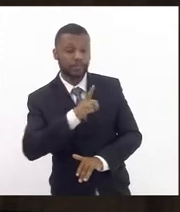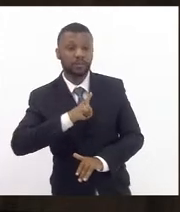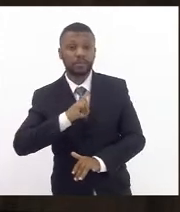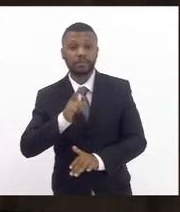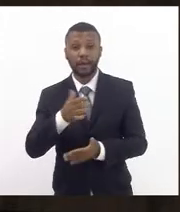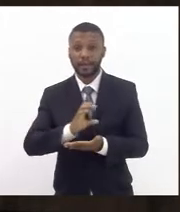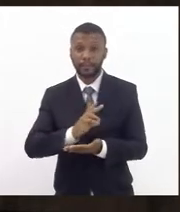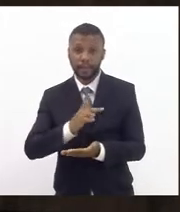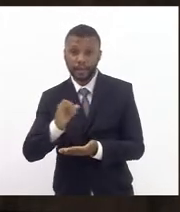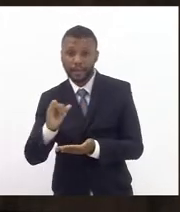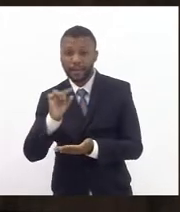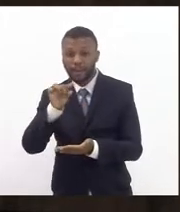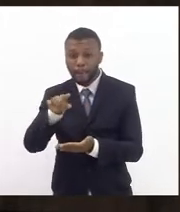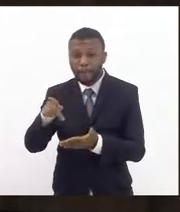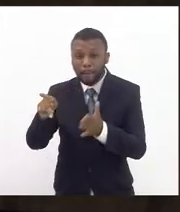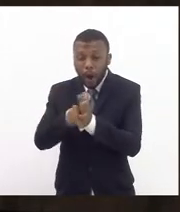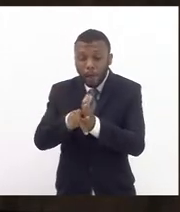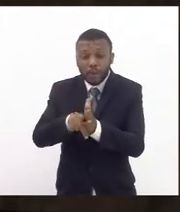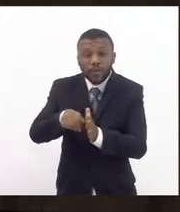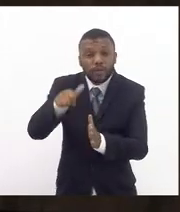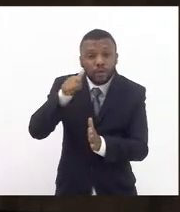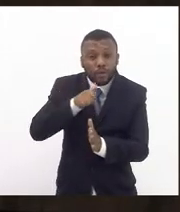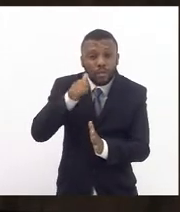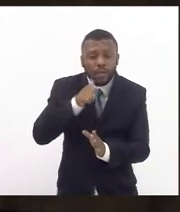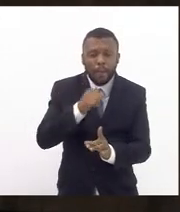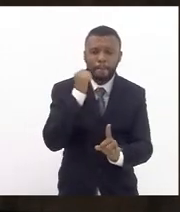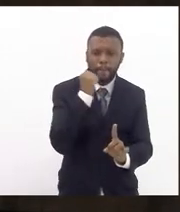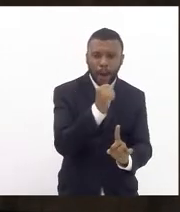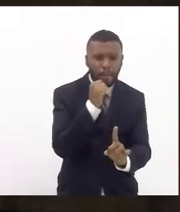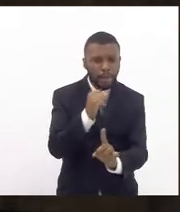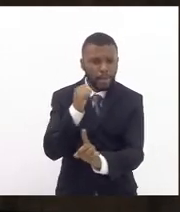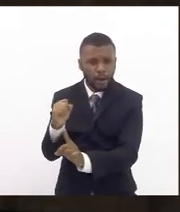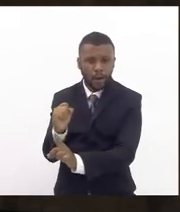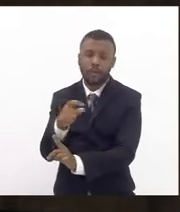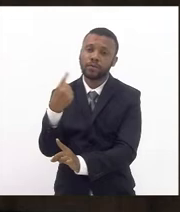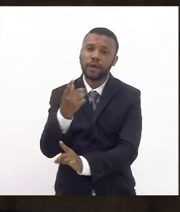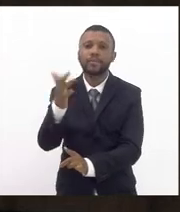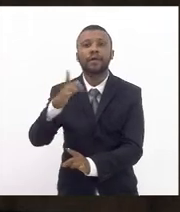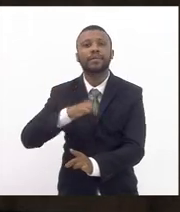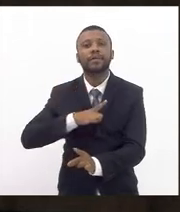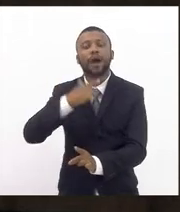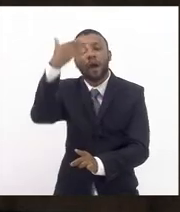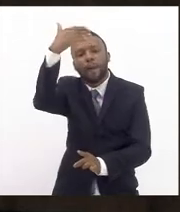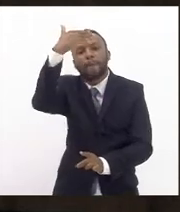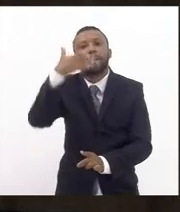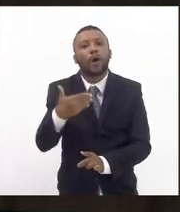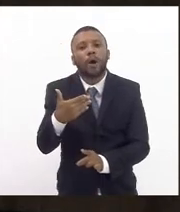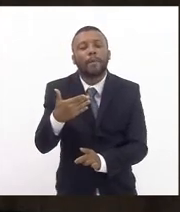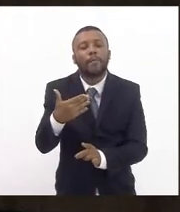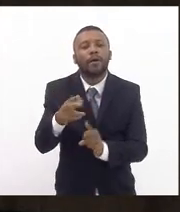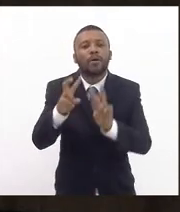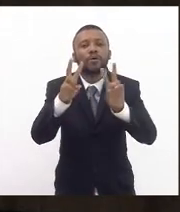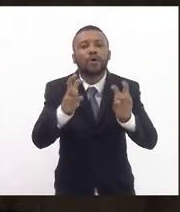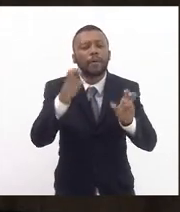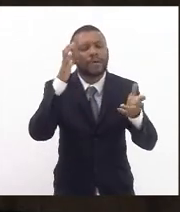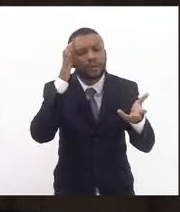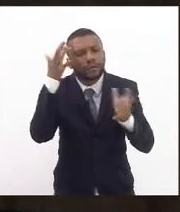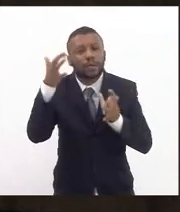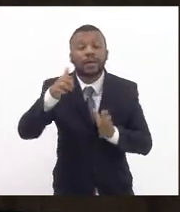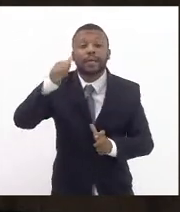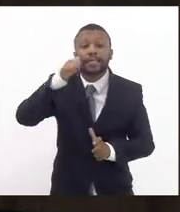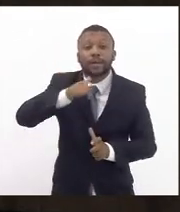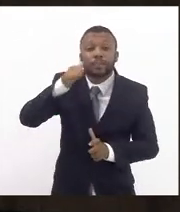CPI do feminicídio, já trazíamos elementos sobre a situação das